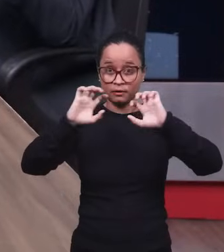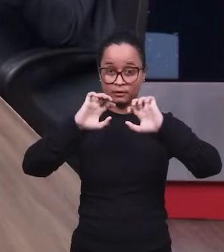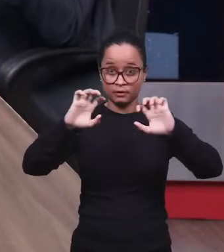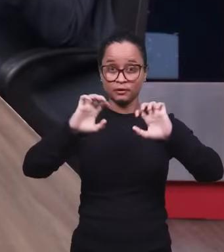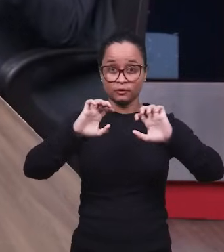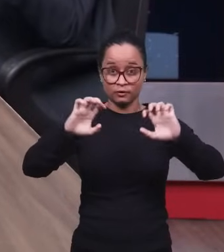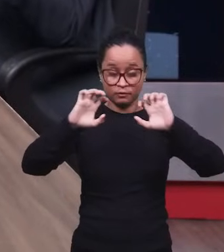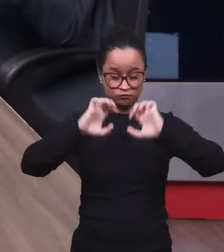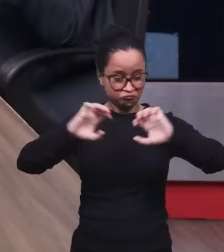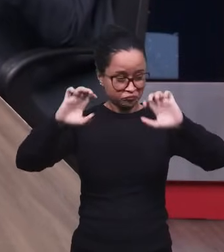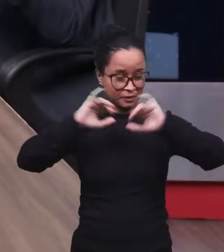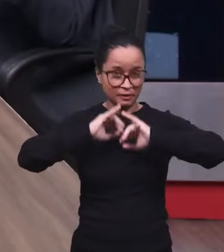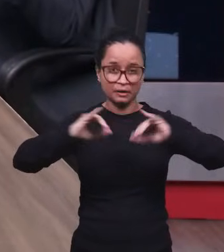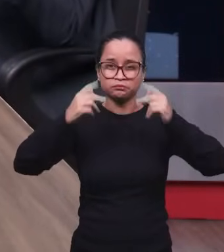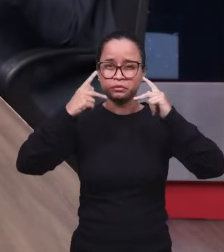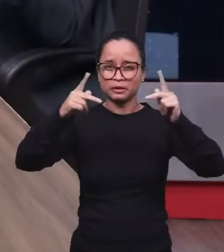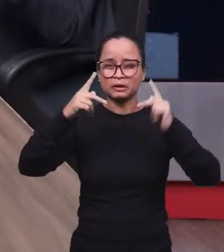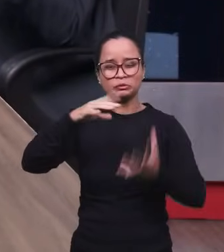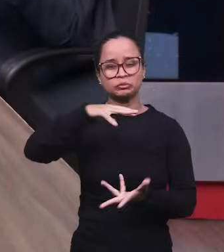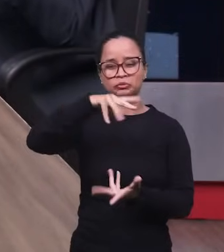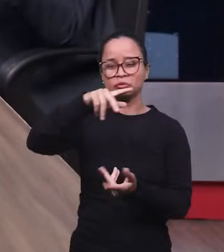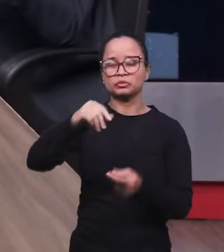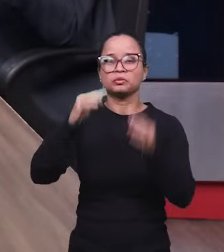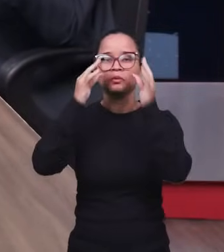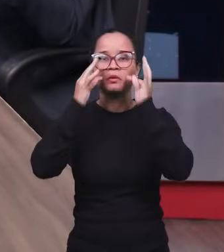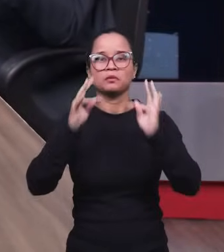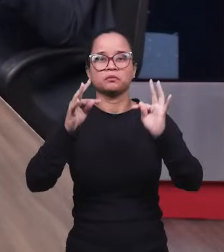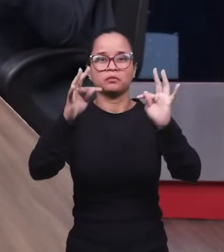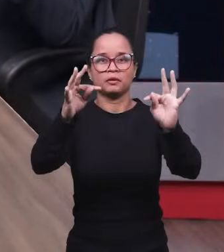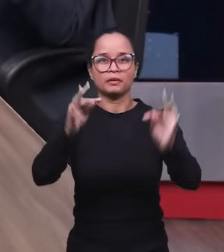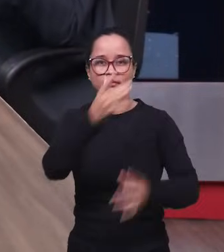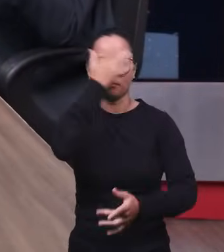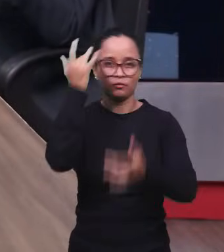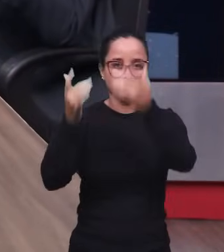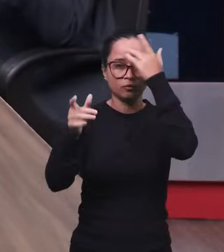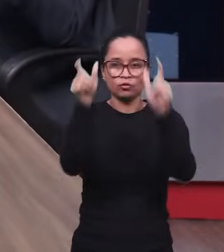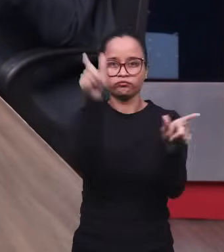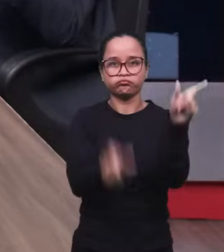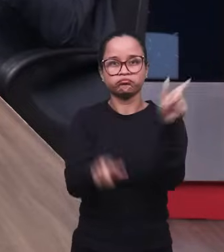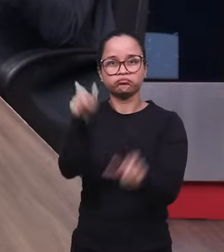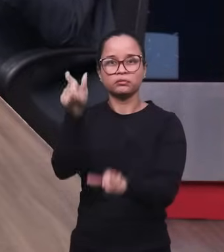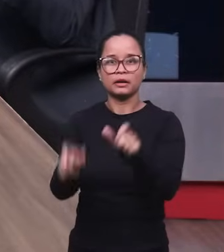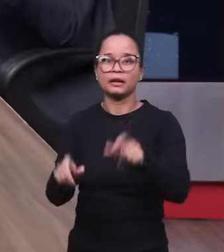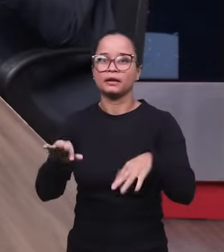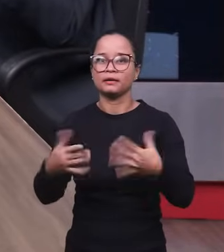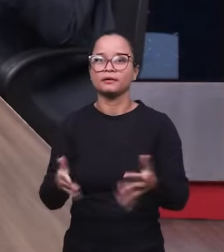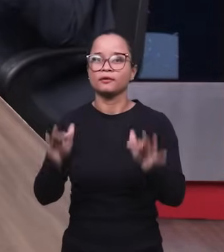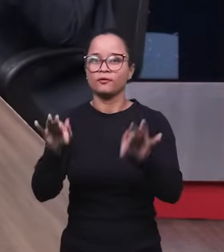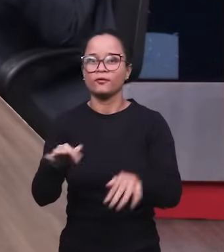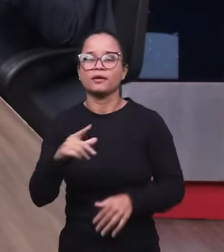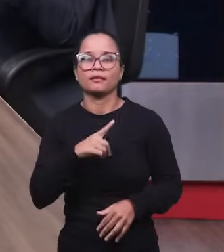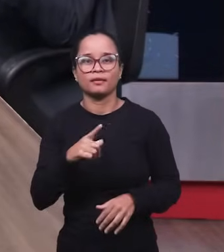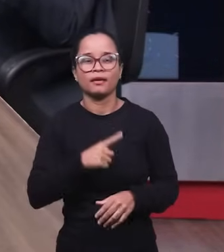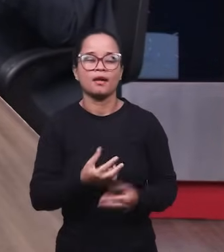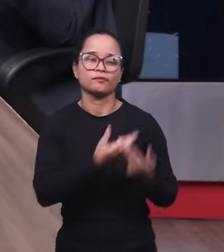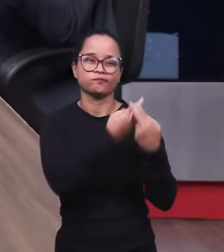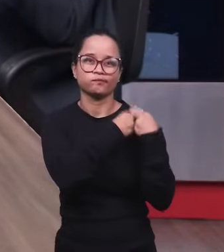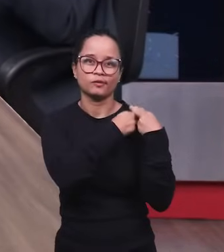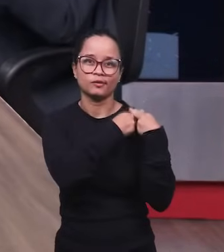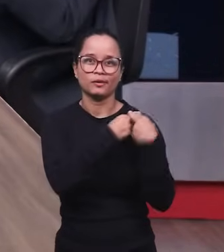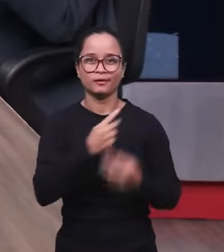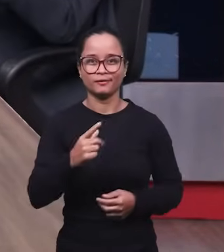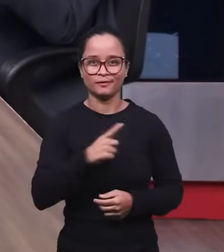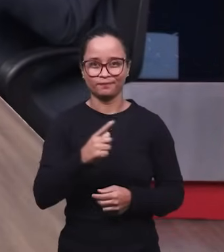este evangelho do reino será pregado em todo o mundo, em testemunho a todas as gentes. Então virá o fim.